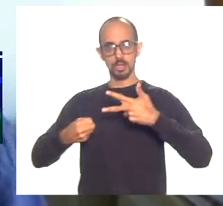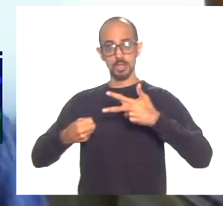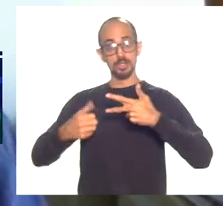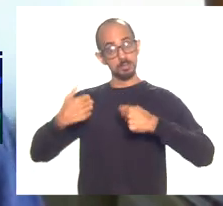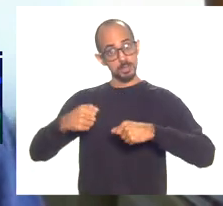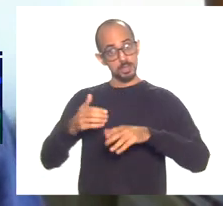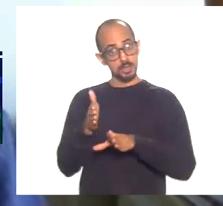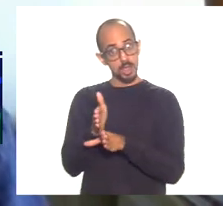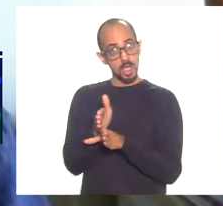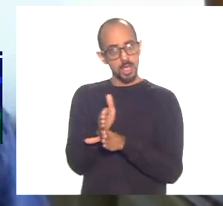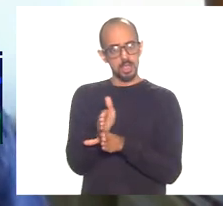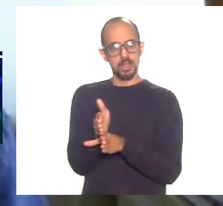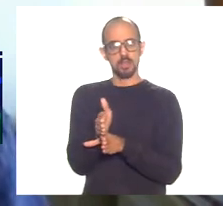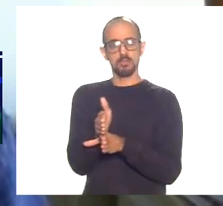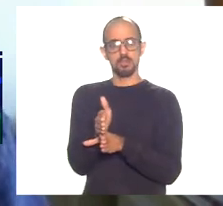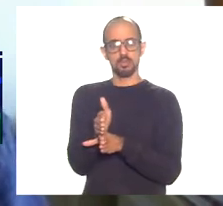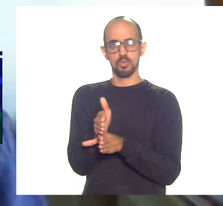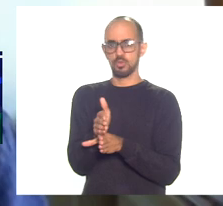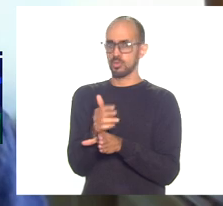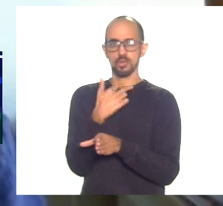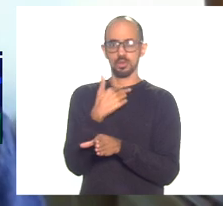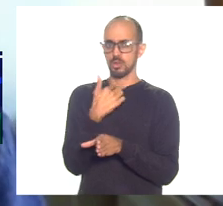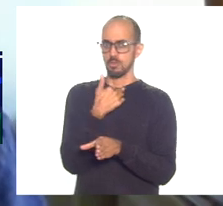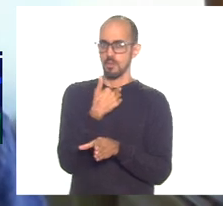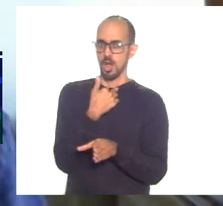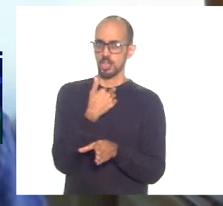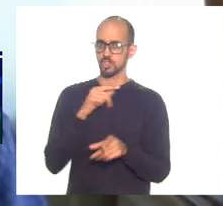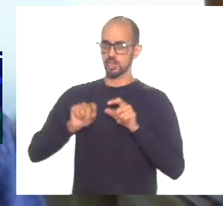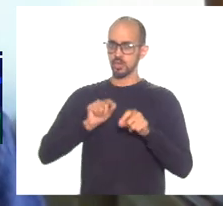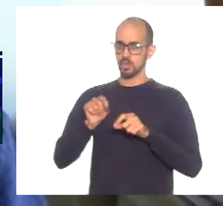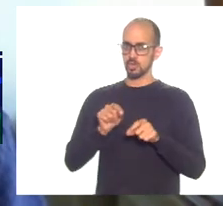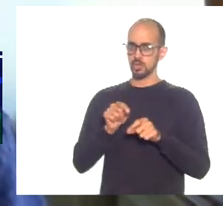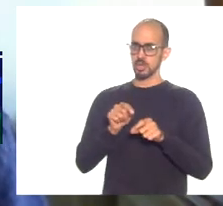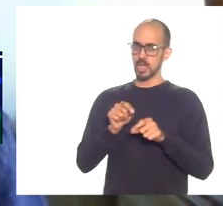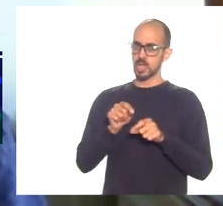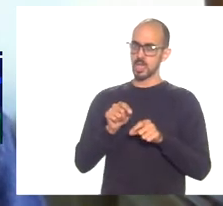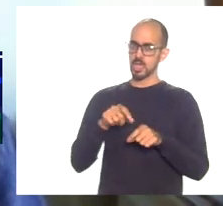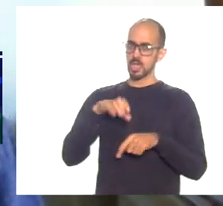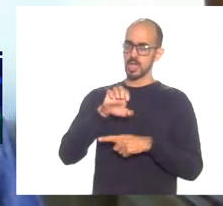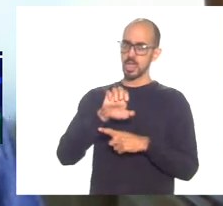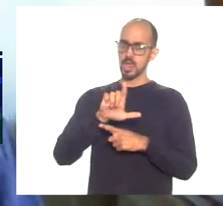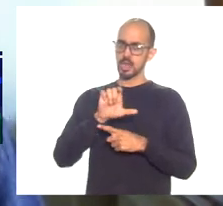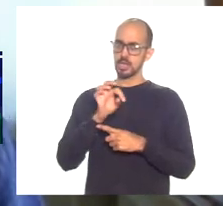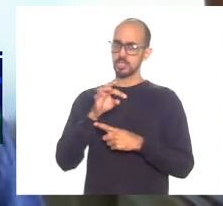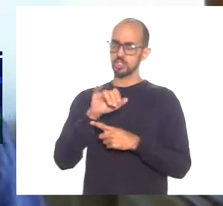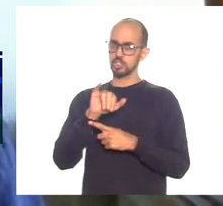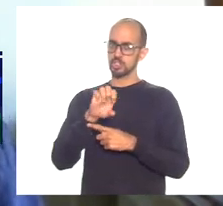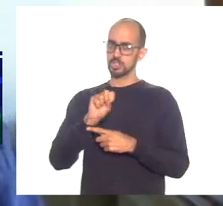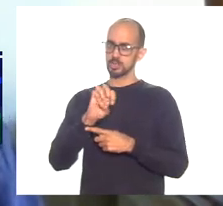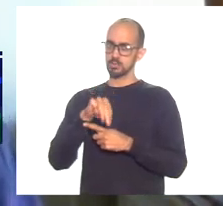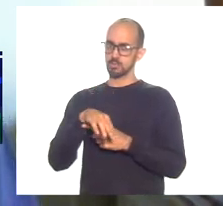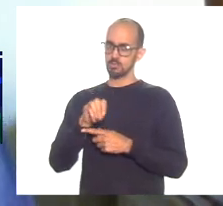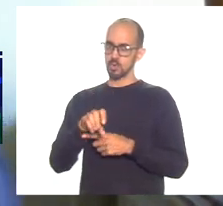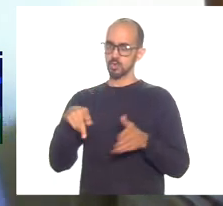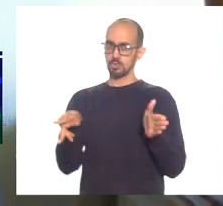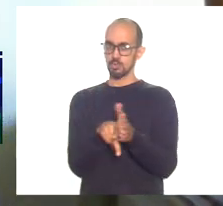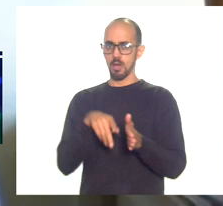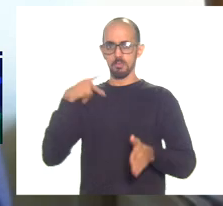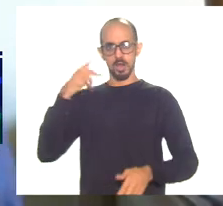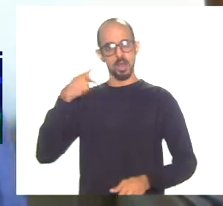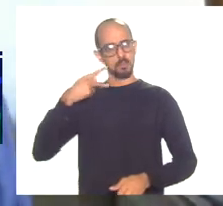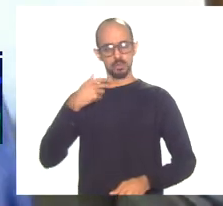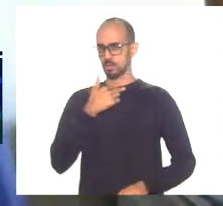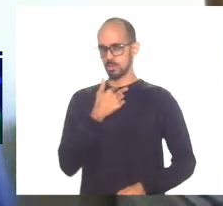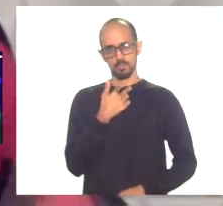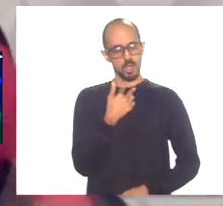e não me dijo que não seja o litígio do Parlamento Muito obrigado chocante